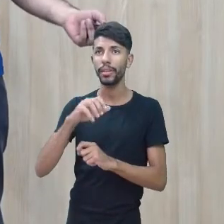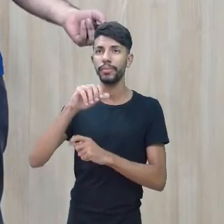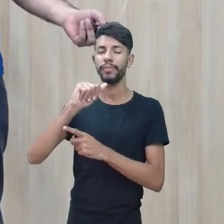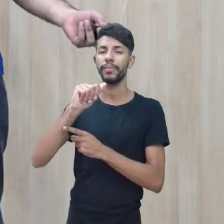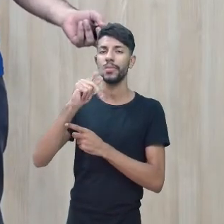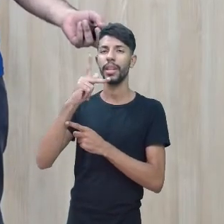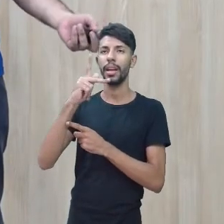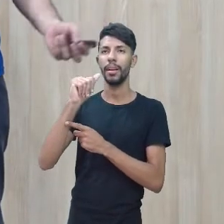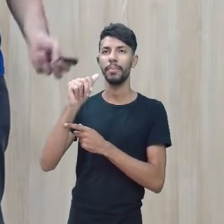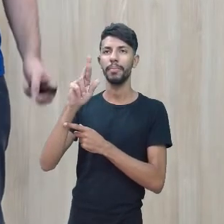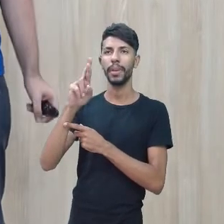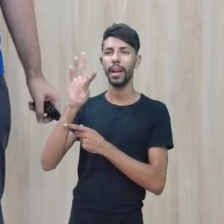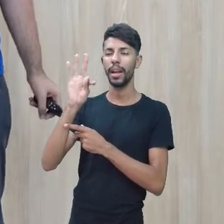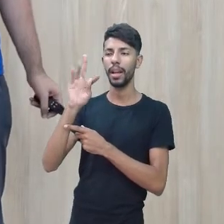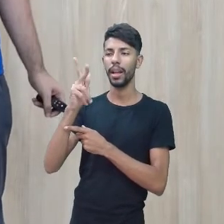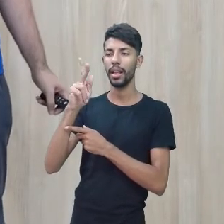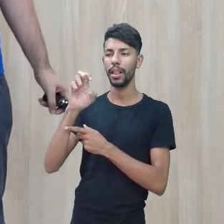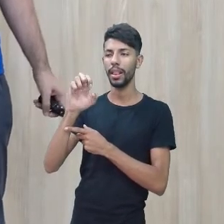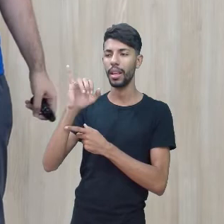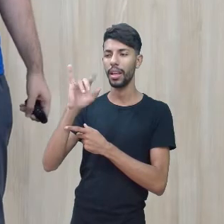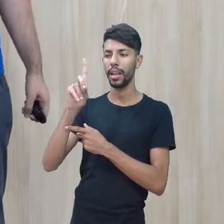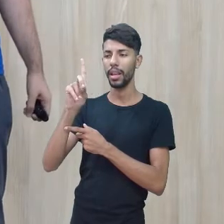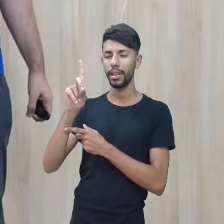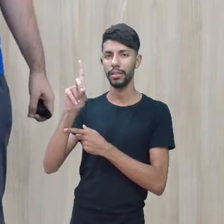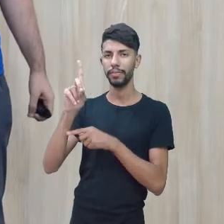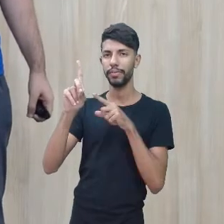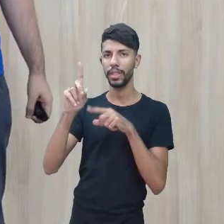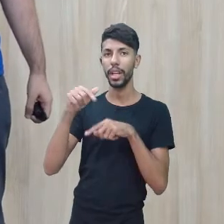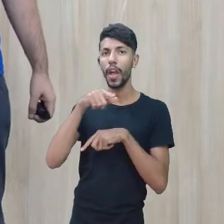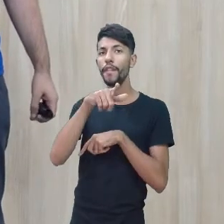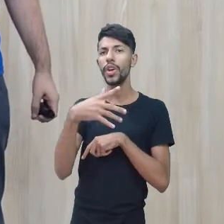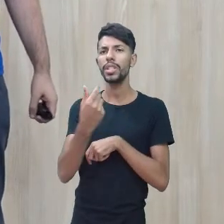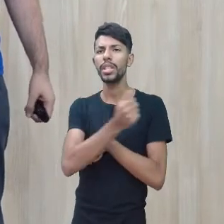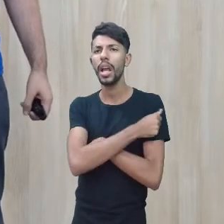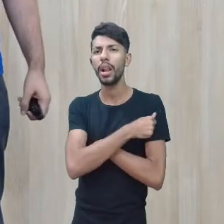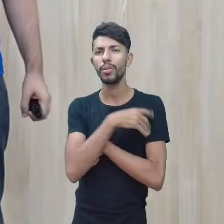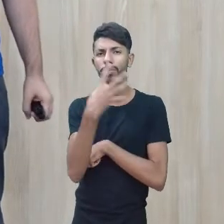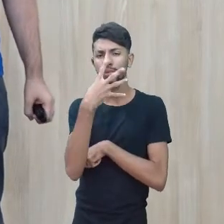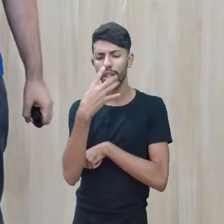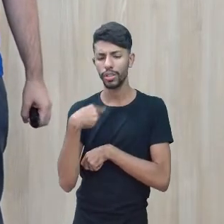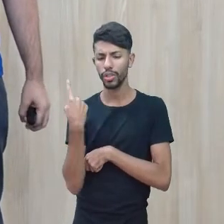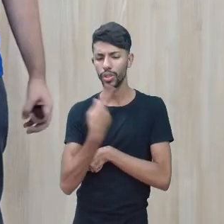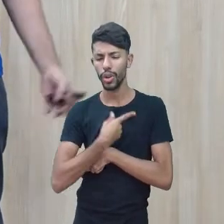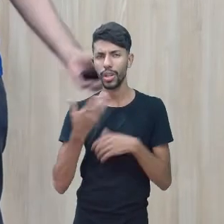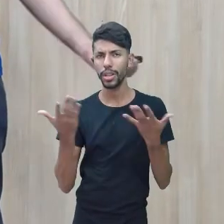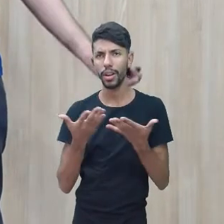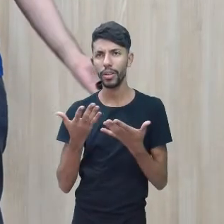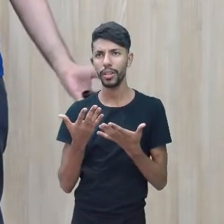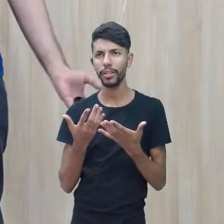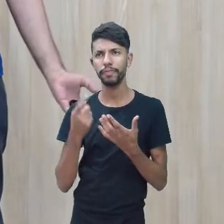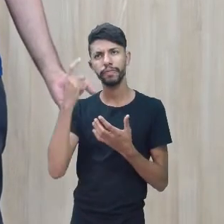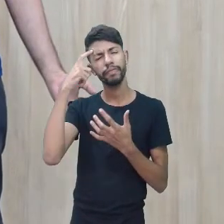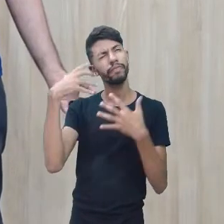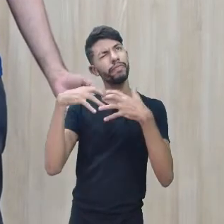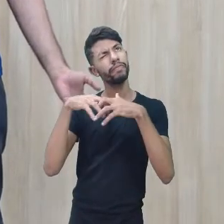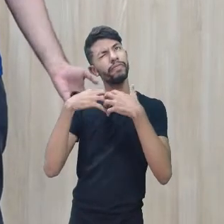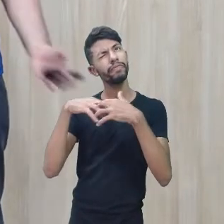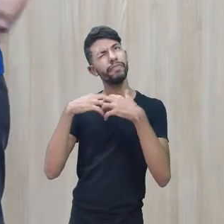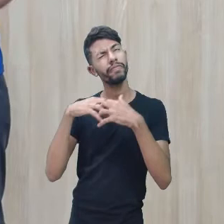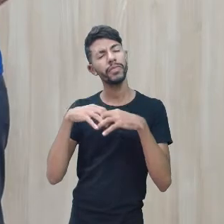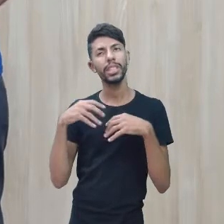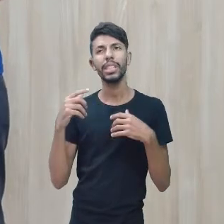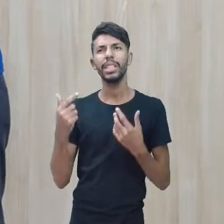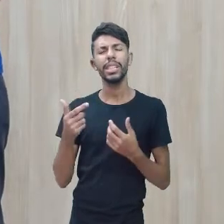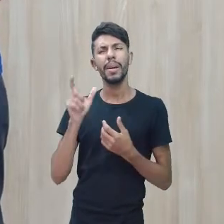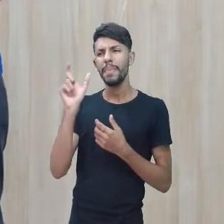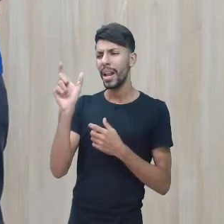apartheid. Aí você, aluno que está agora nos assistindo, deve ficar pensando, poxa, apartheid, professor. Eu já